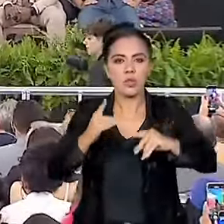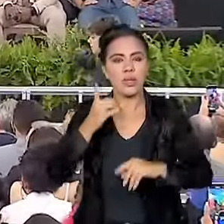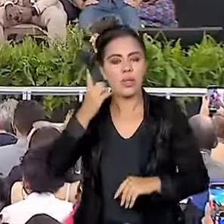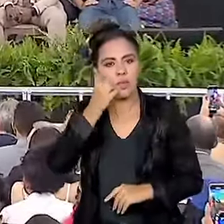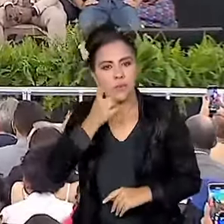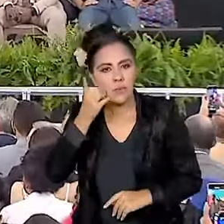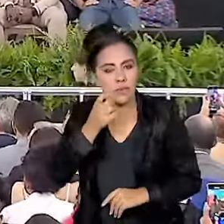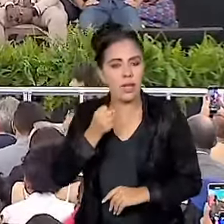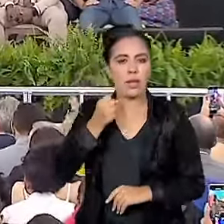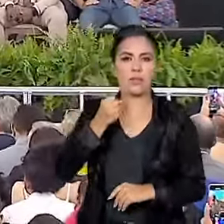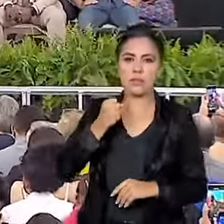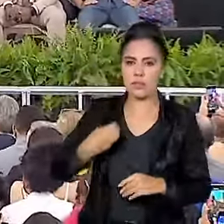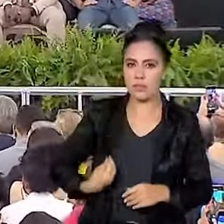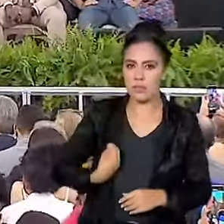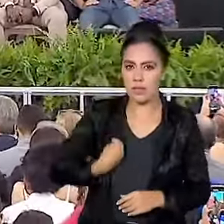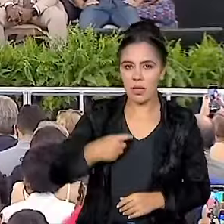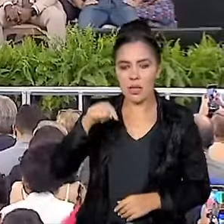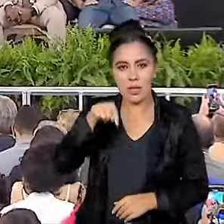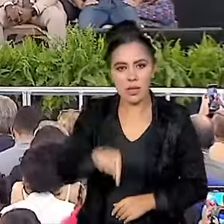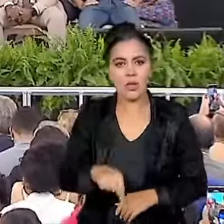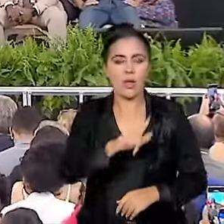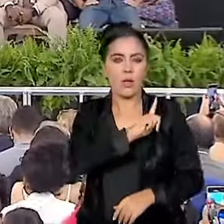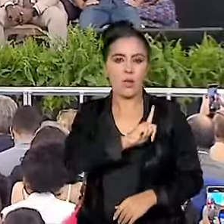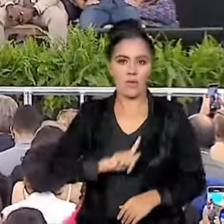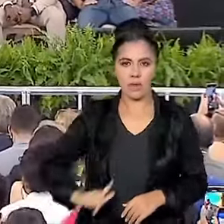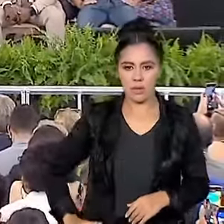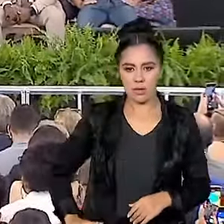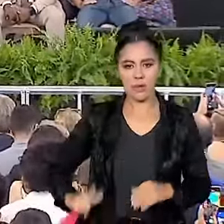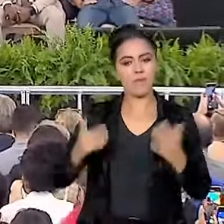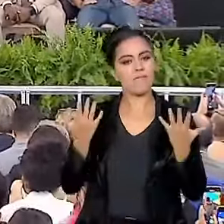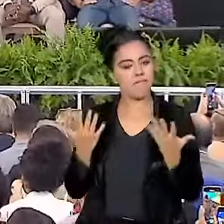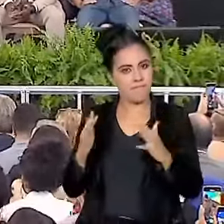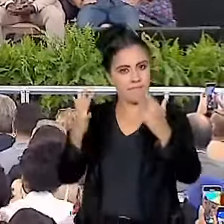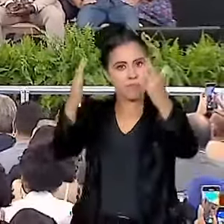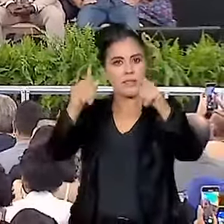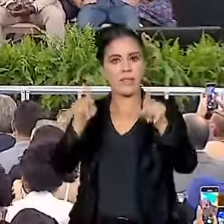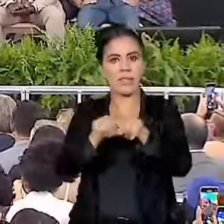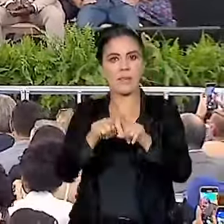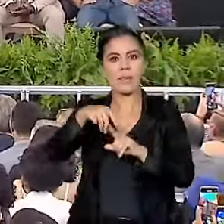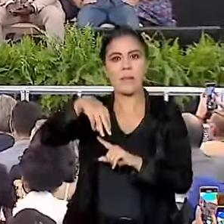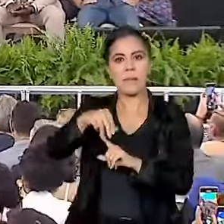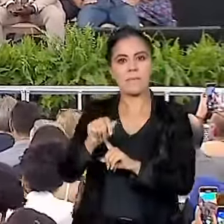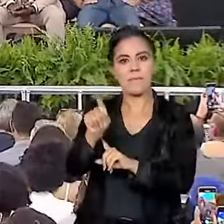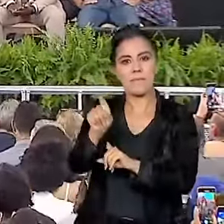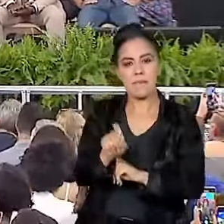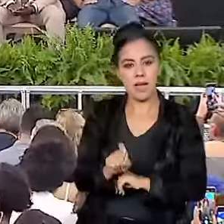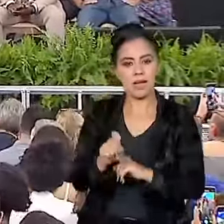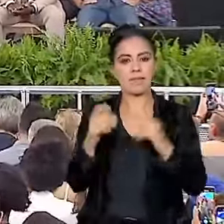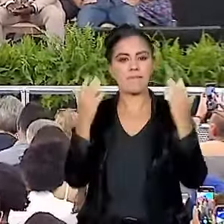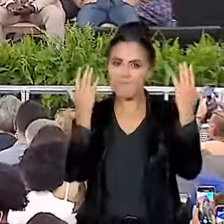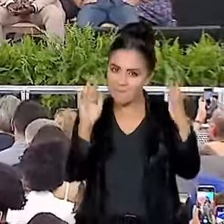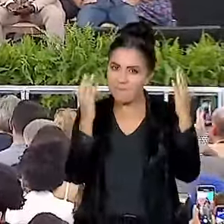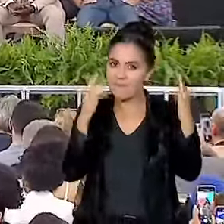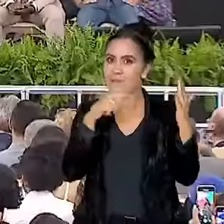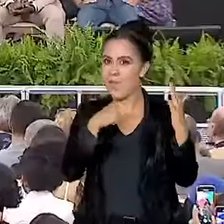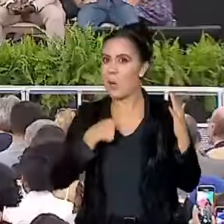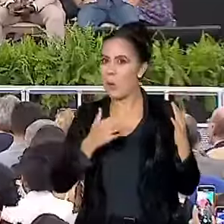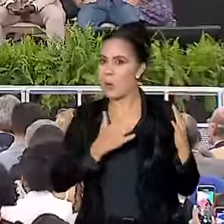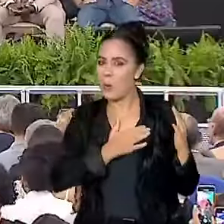negra, todas as autoridades, governadores aqui. Bate palma. E Max Macedo. Eu gosto de palma.